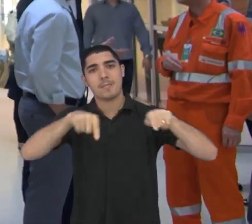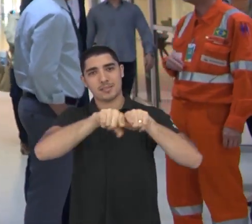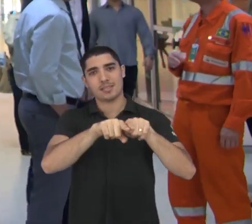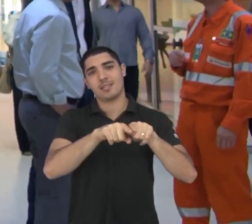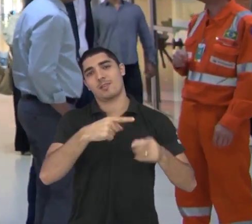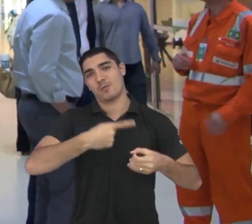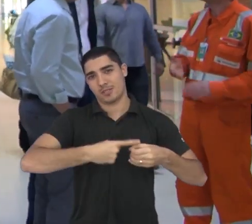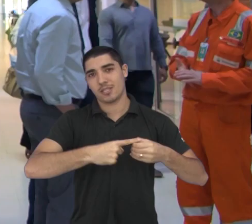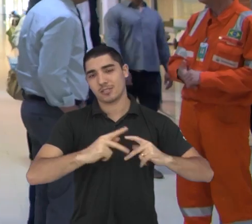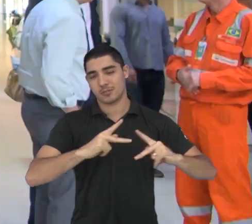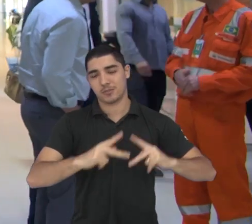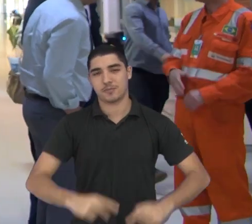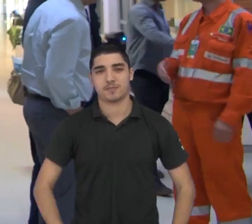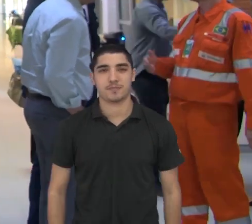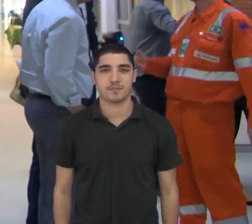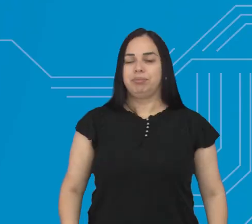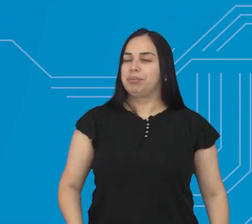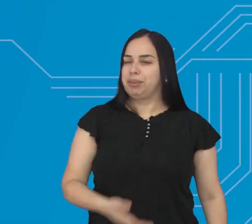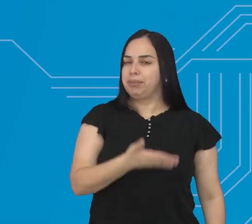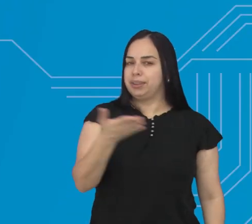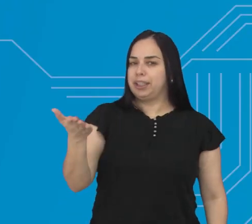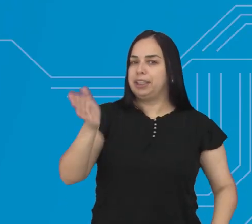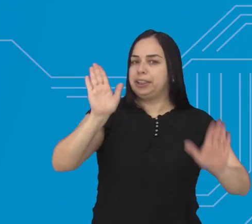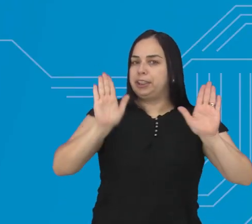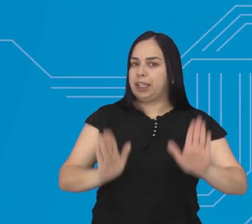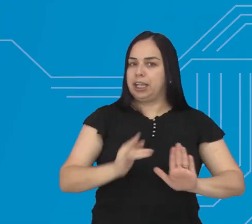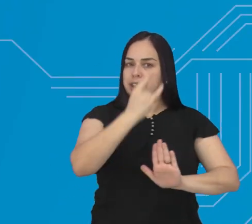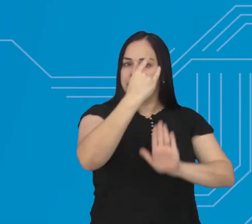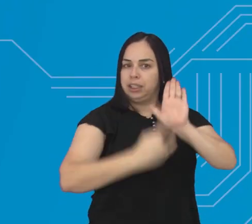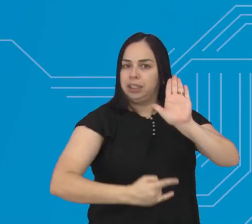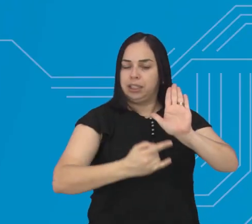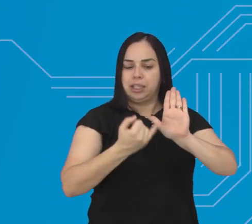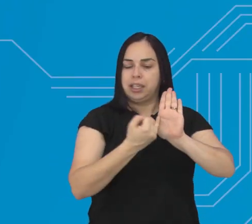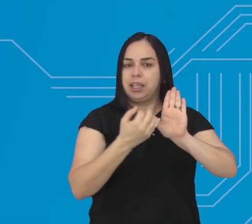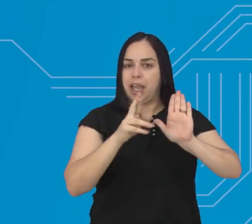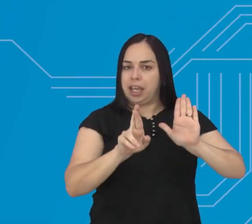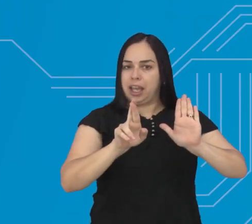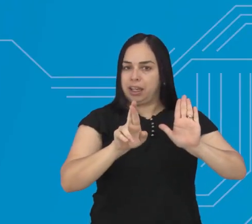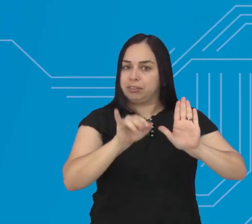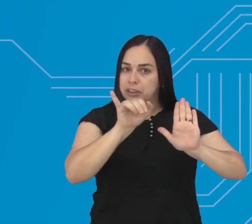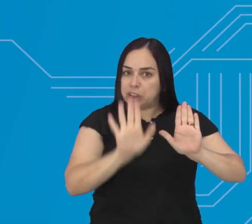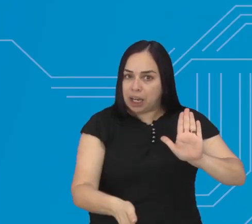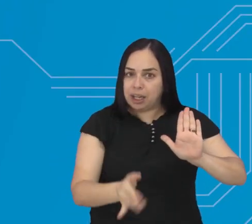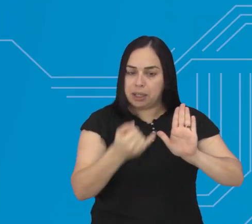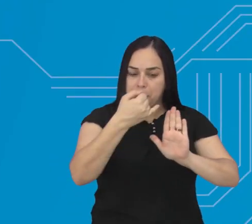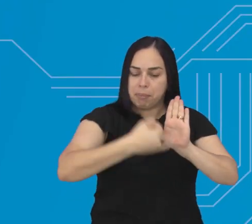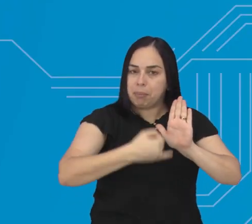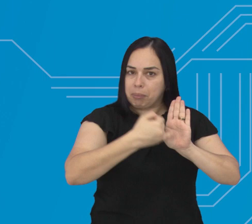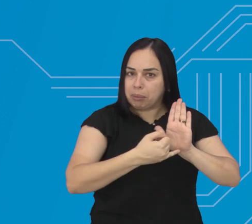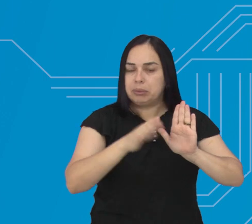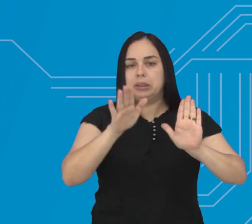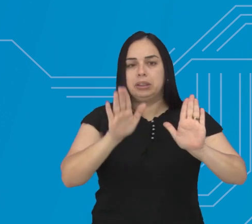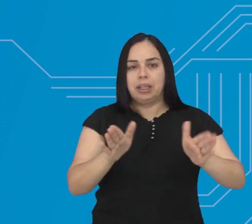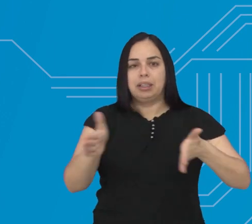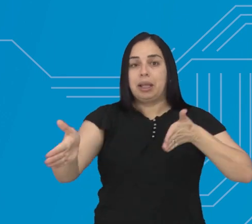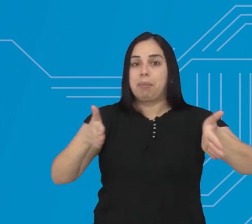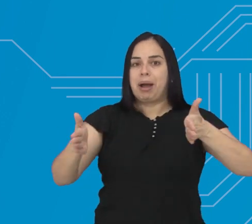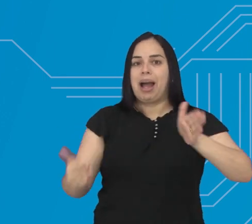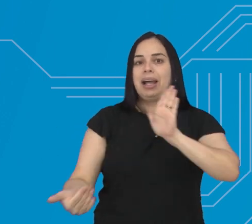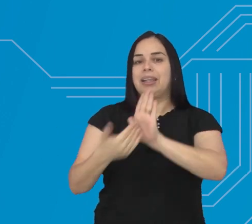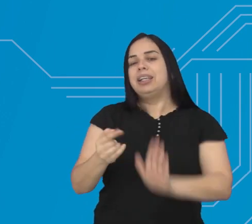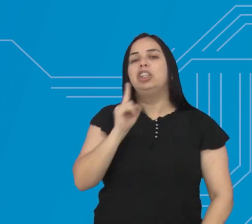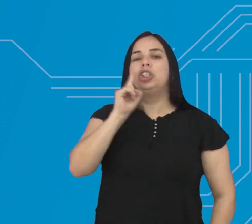além, fazendo essas parcerias com o município. E aí, você já fez a sua declaração de imposto de renda? Ainda está no início, viu? O prazo vai até